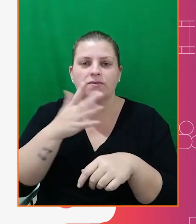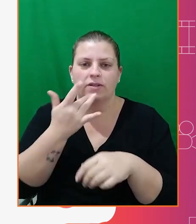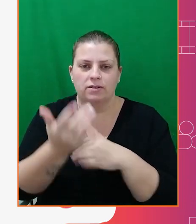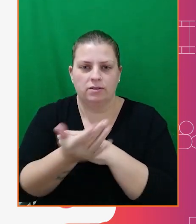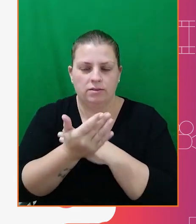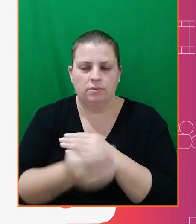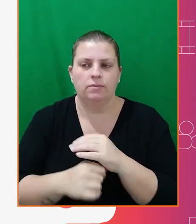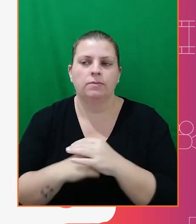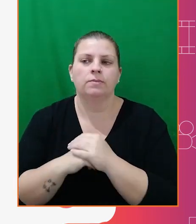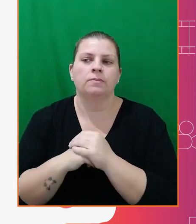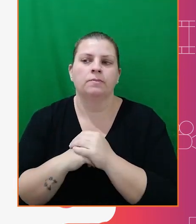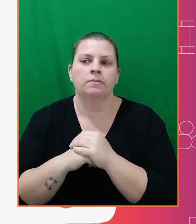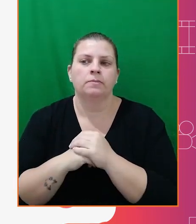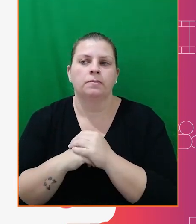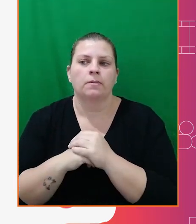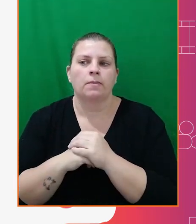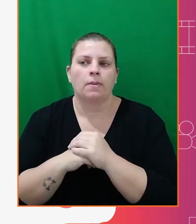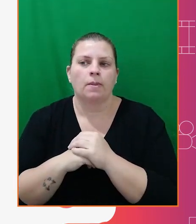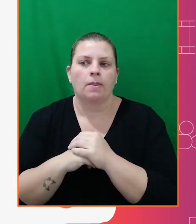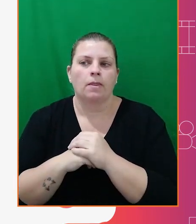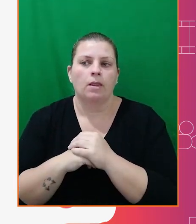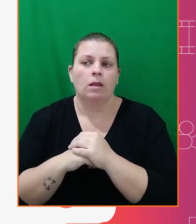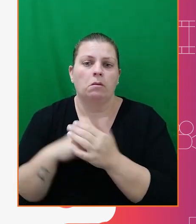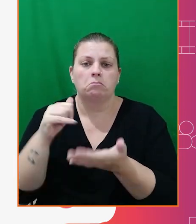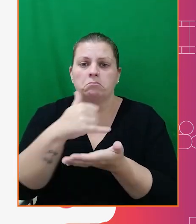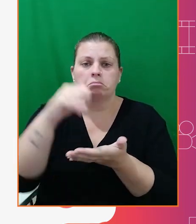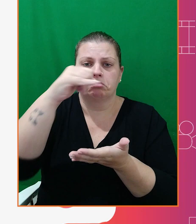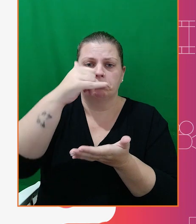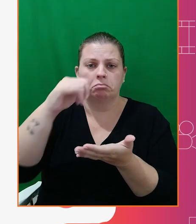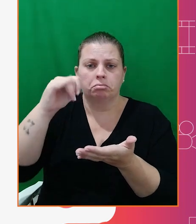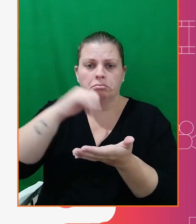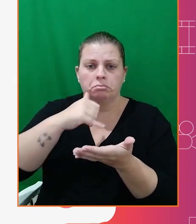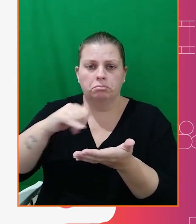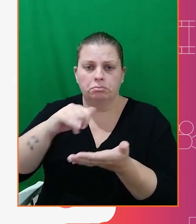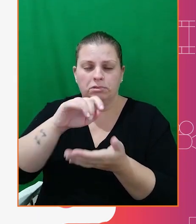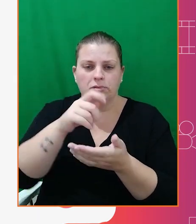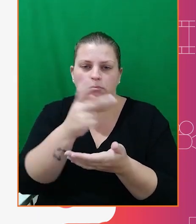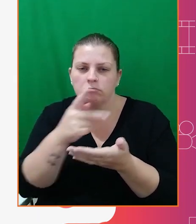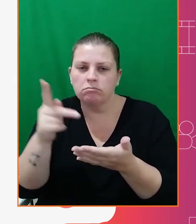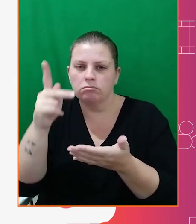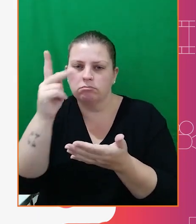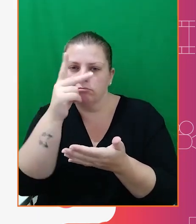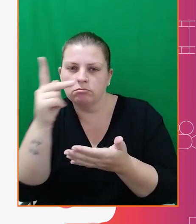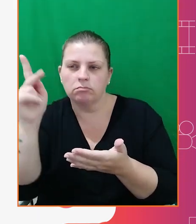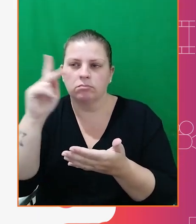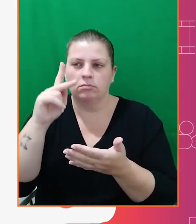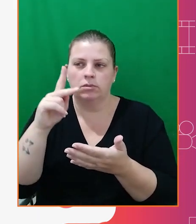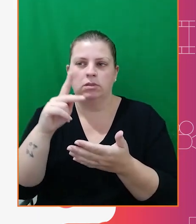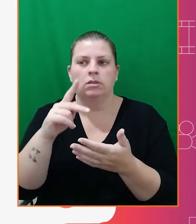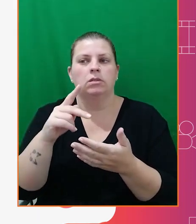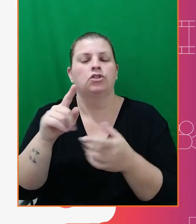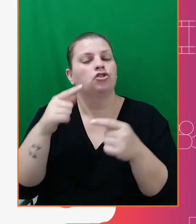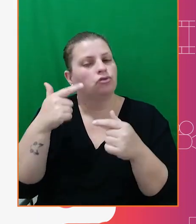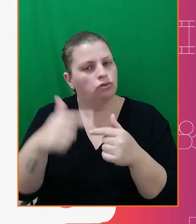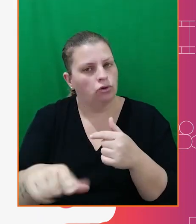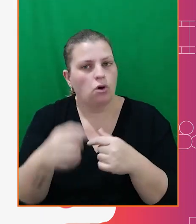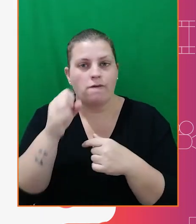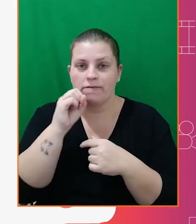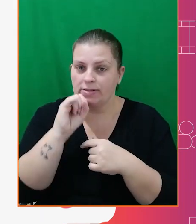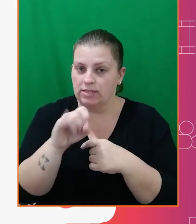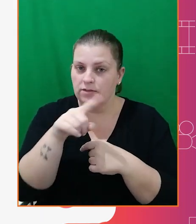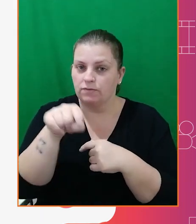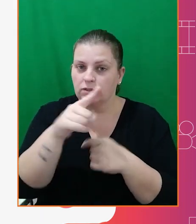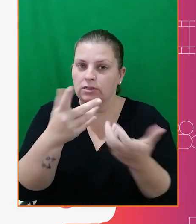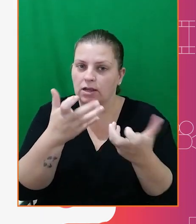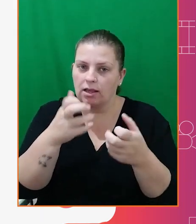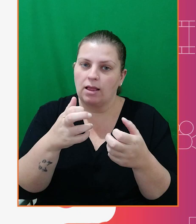Esses riscos são aleatórios. Novamente, se você quiser, procure por referências, elas vão te ajudar a desenhar